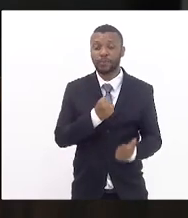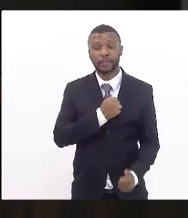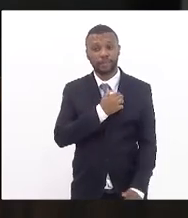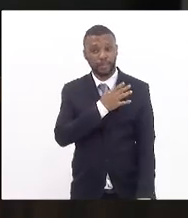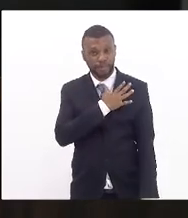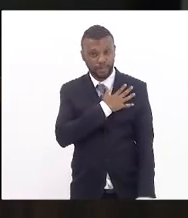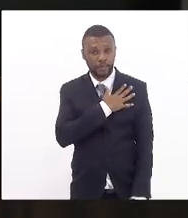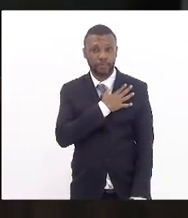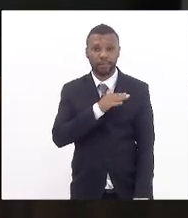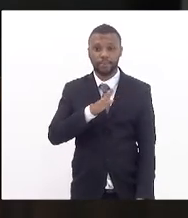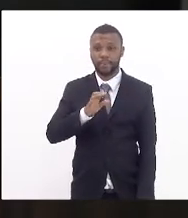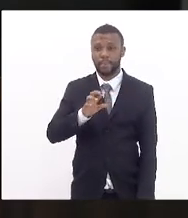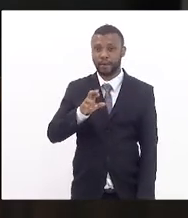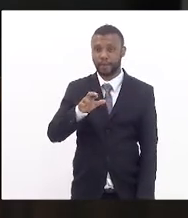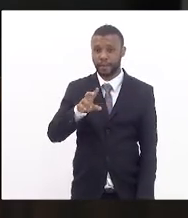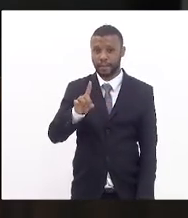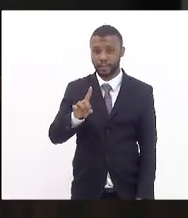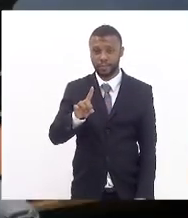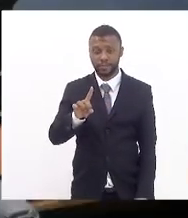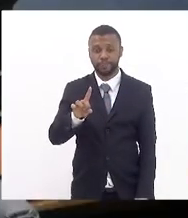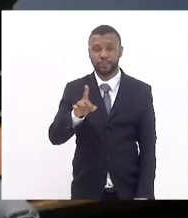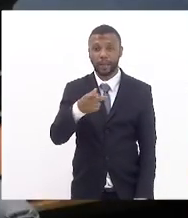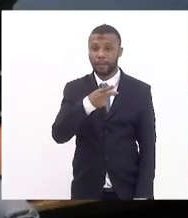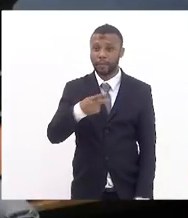designa relator especial, deputado Rodrigo Amorim.